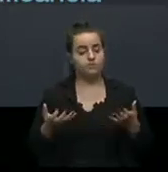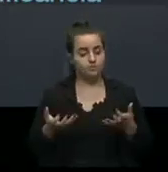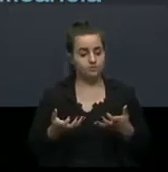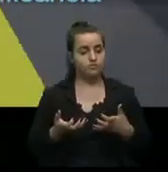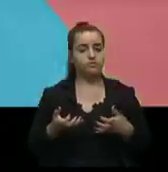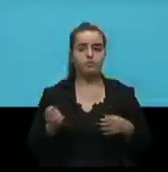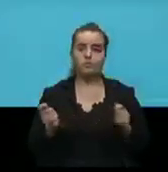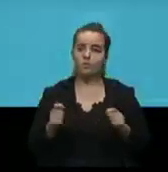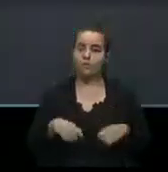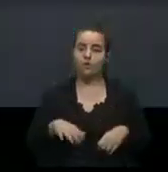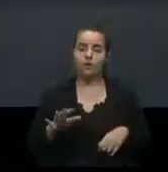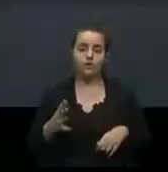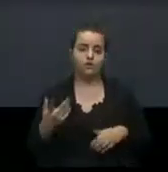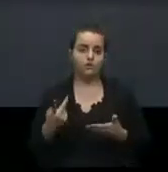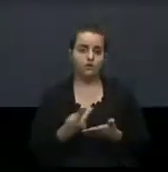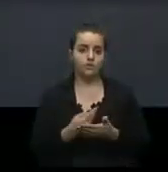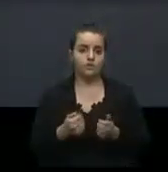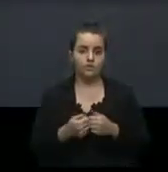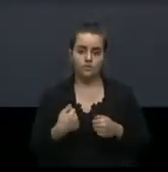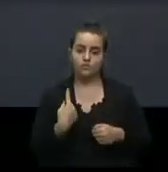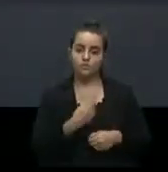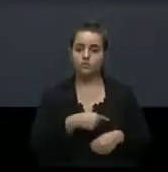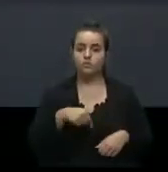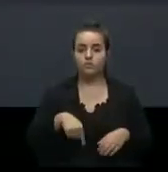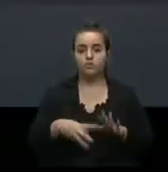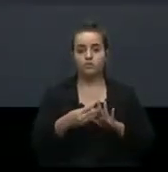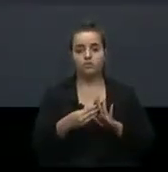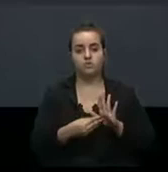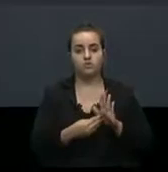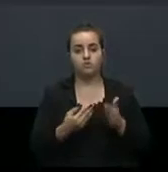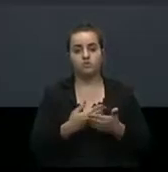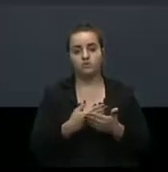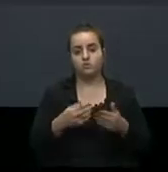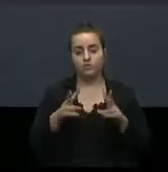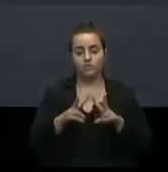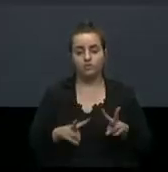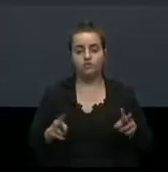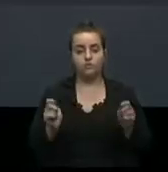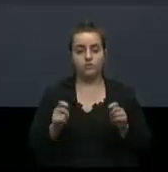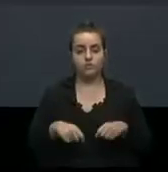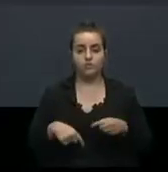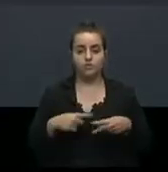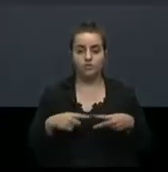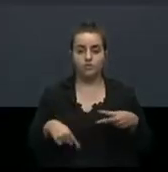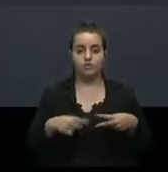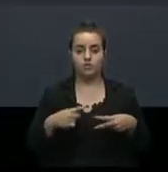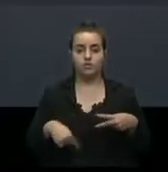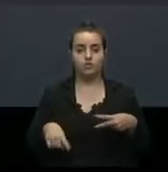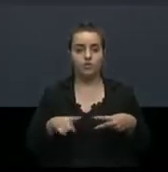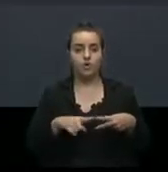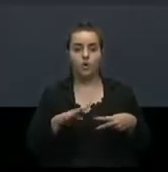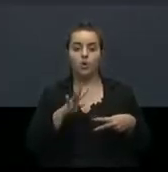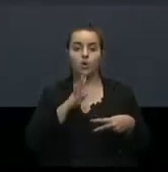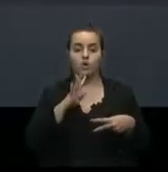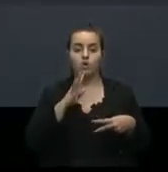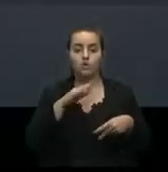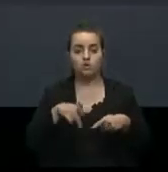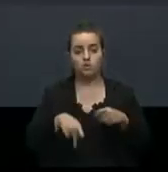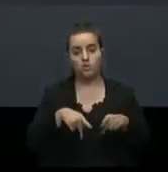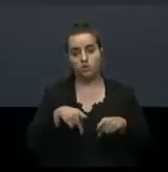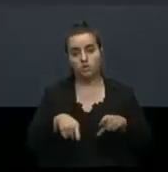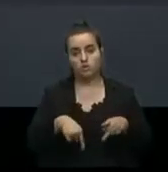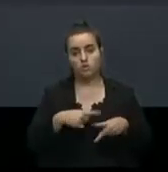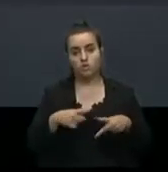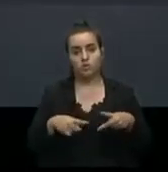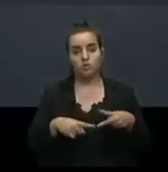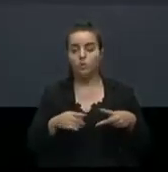erro. Nessa unidade, você vai trabalhar com hipóteses em 2 casos, quando conhecemos a variância populacional e quando